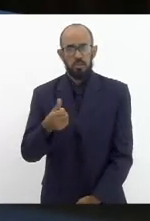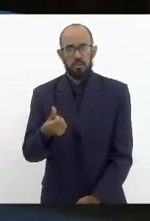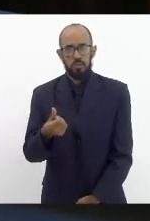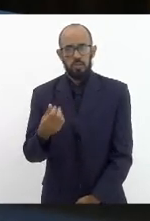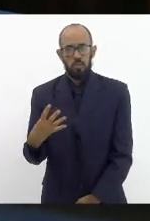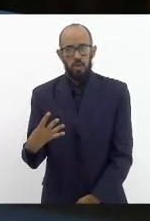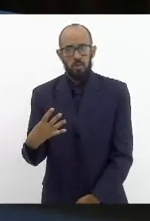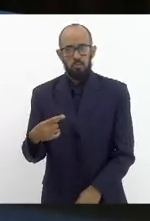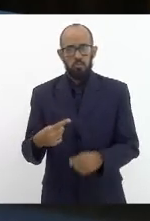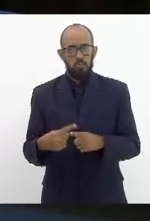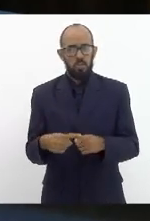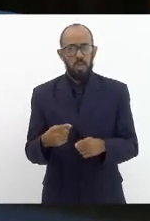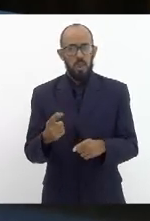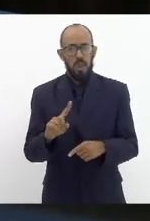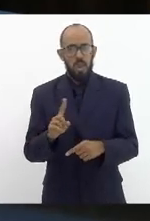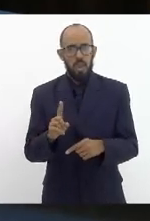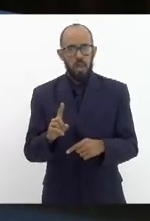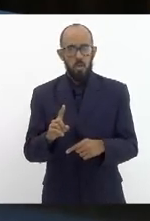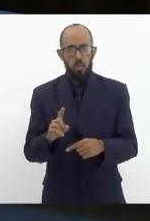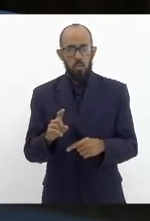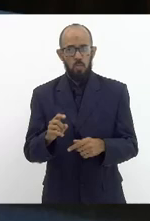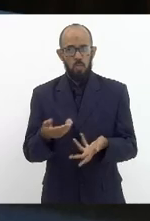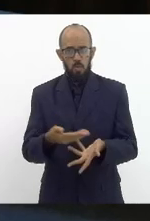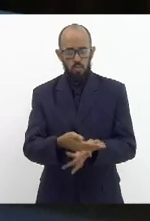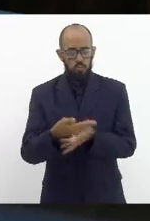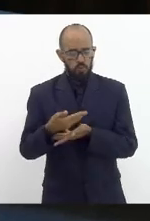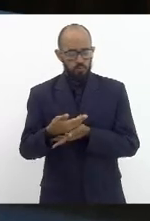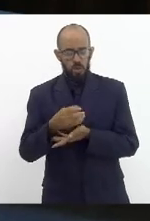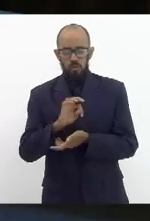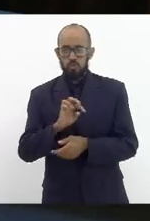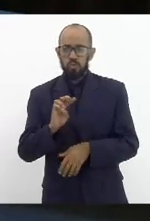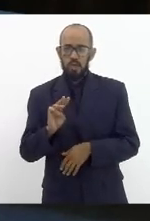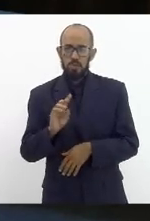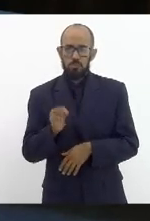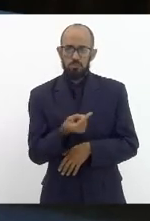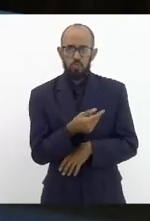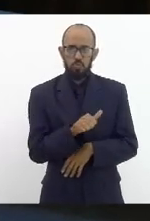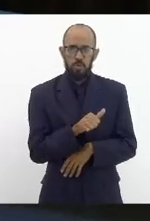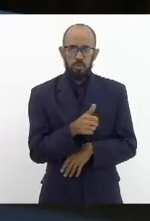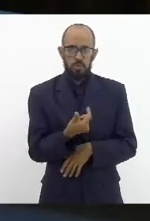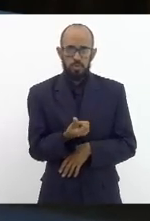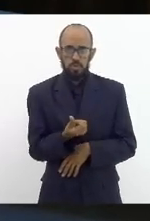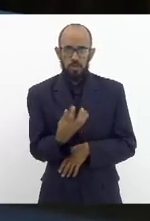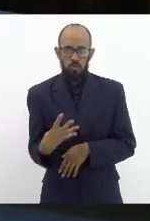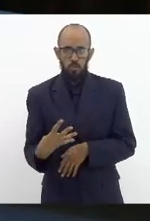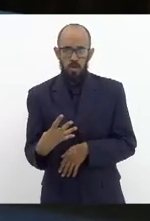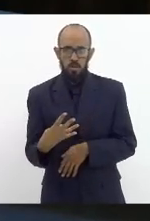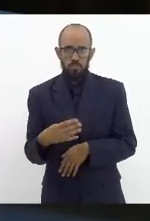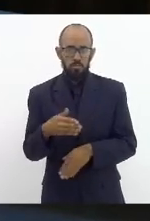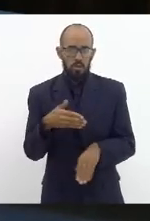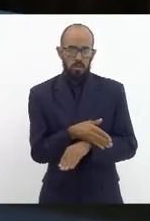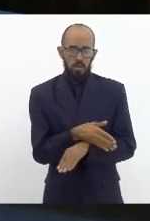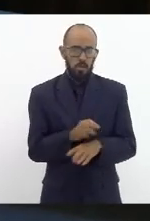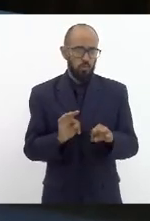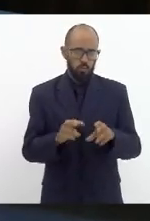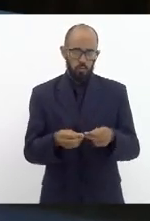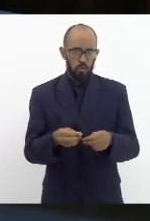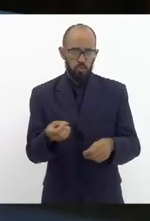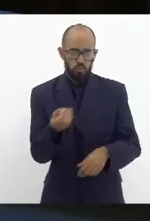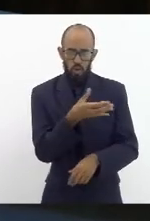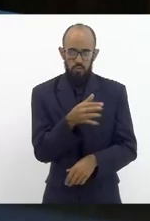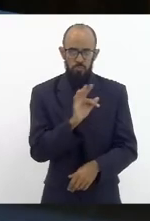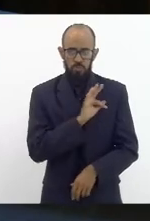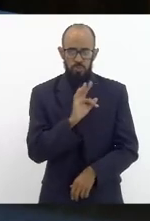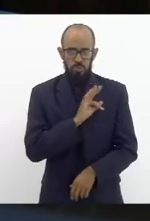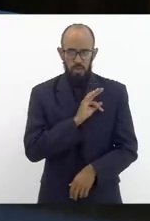não sair dos 2.000 e chamar efetivamente os 3.164 para ingressar 3.064 novos policiais?